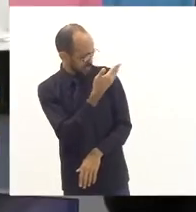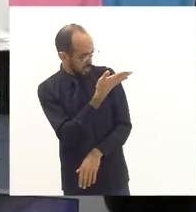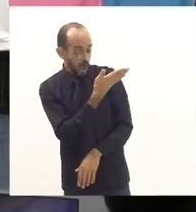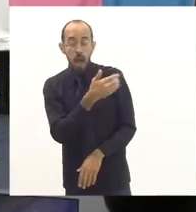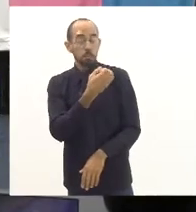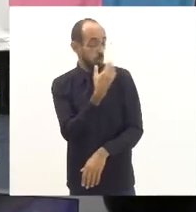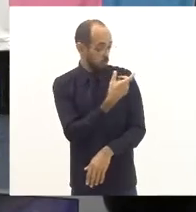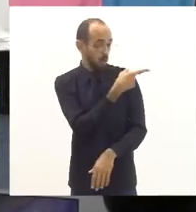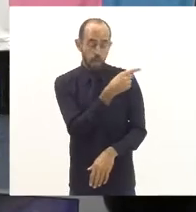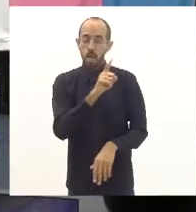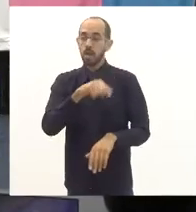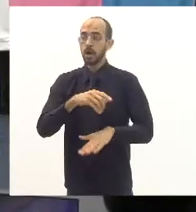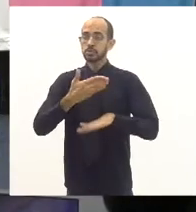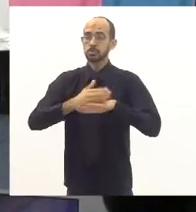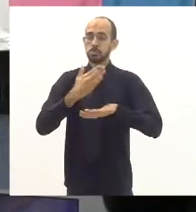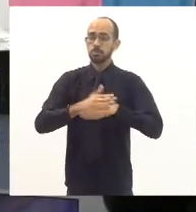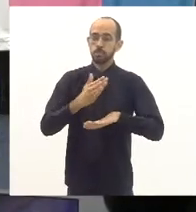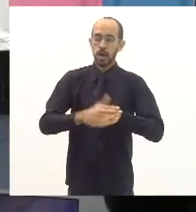Boas práticas